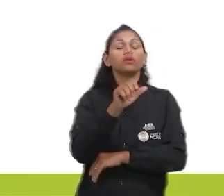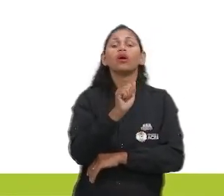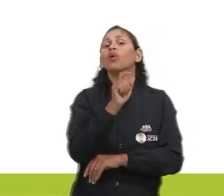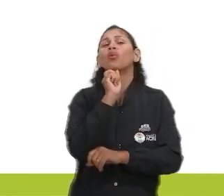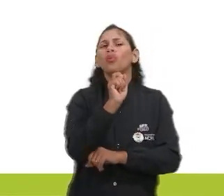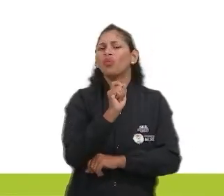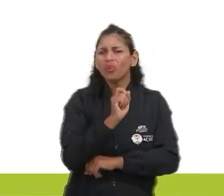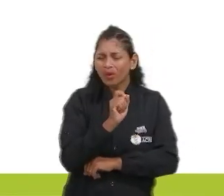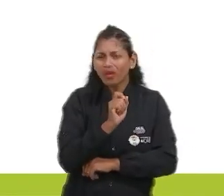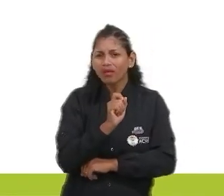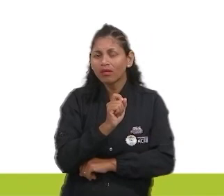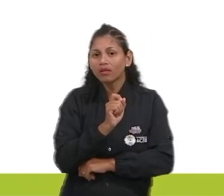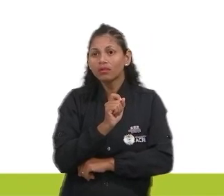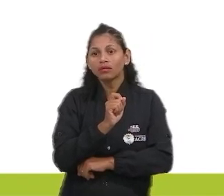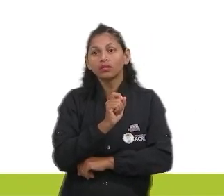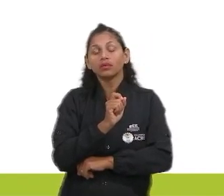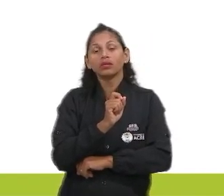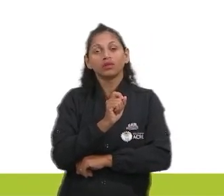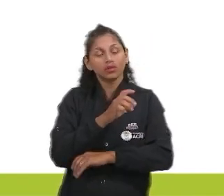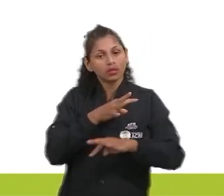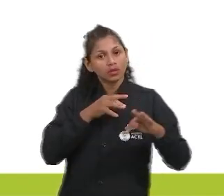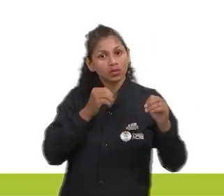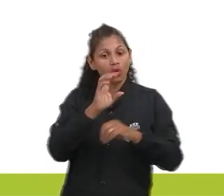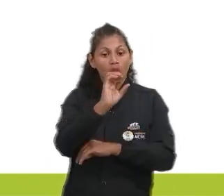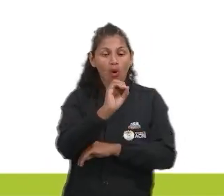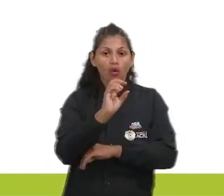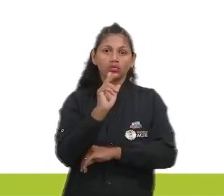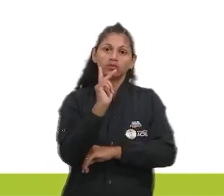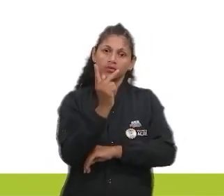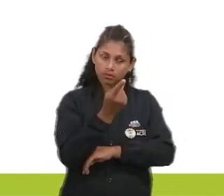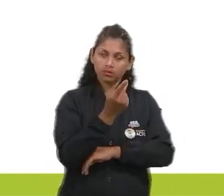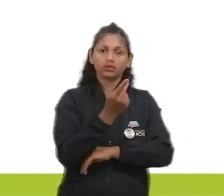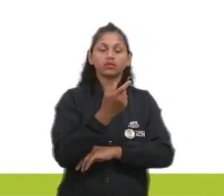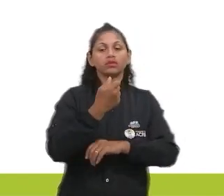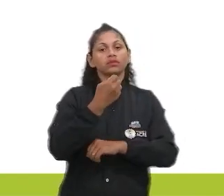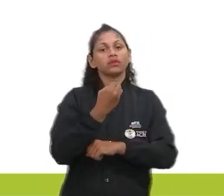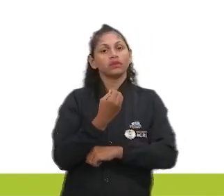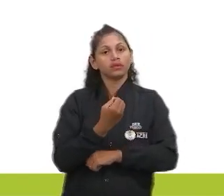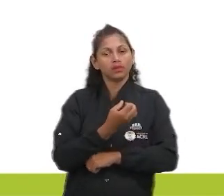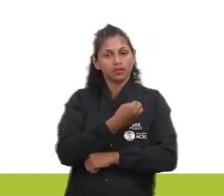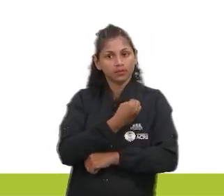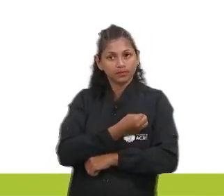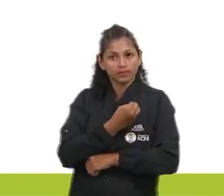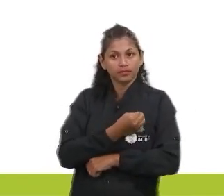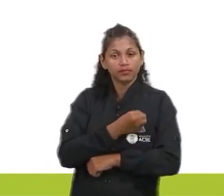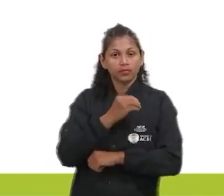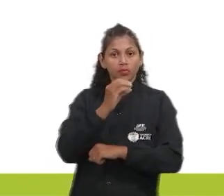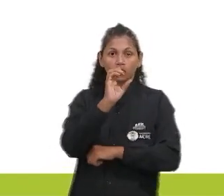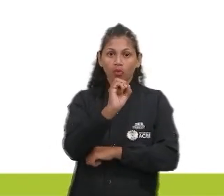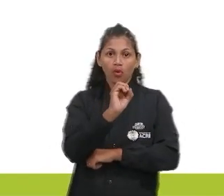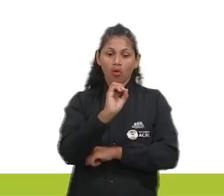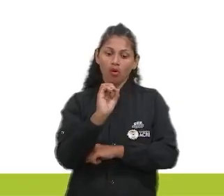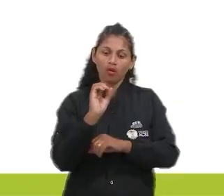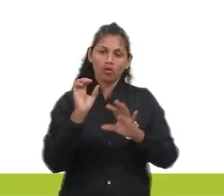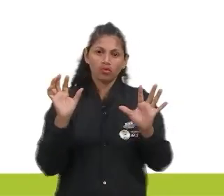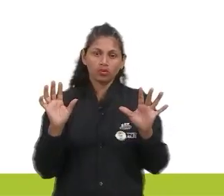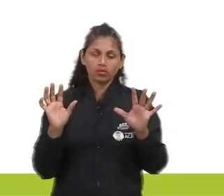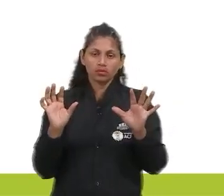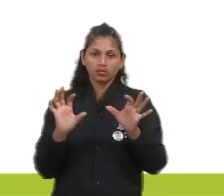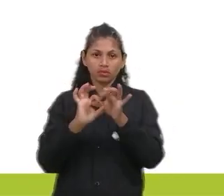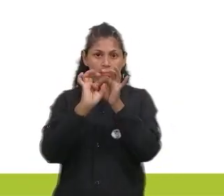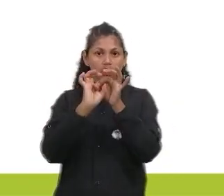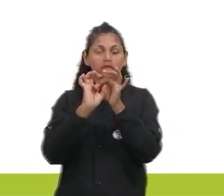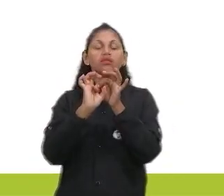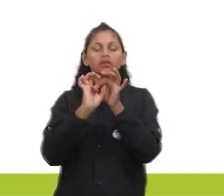são hidroxilas? São todas as vezes que eu tenho a presença do oxigênio ligado ao hidrogênio.